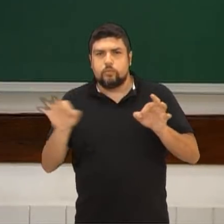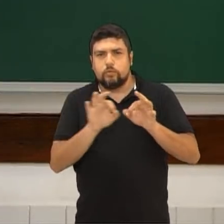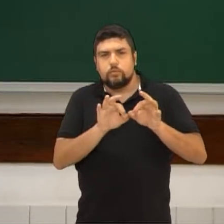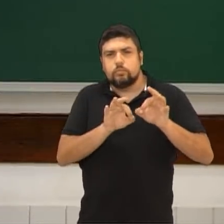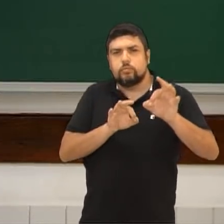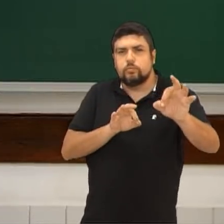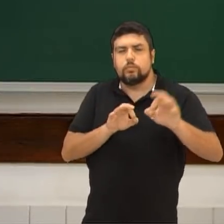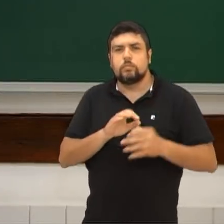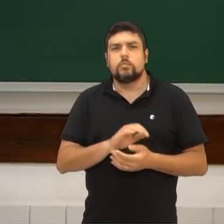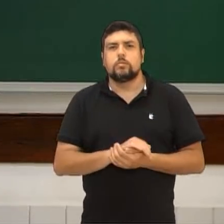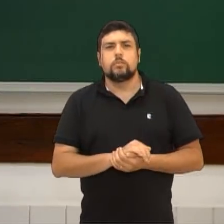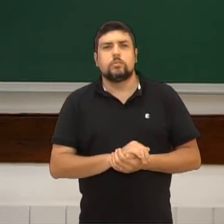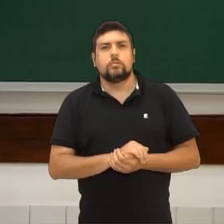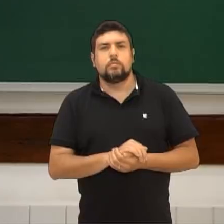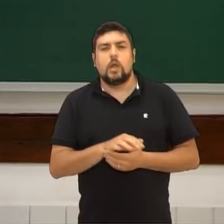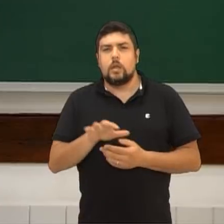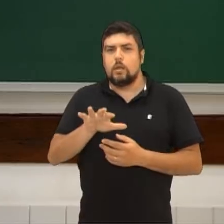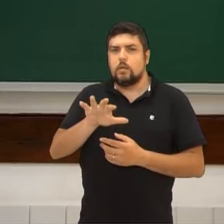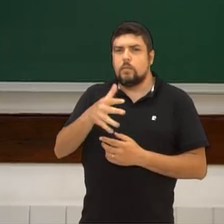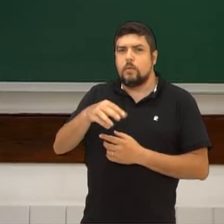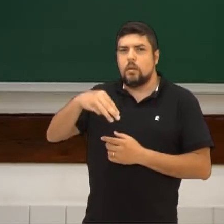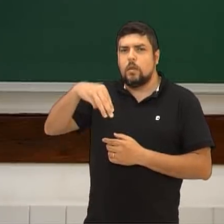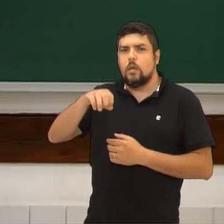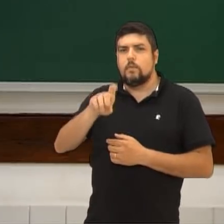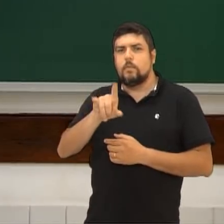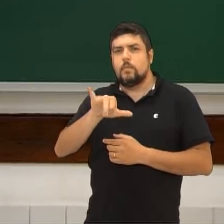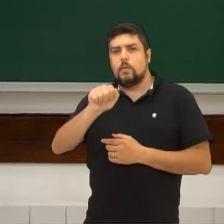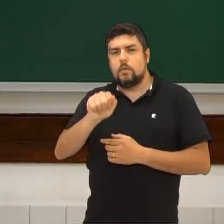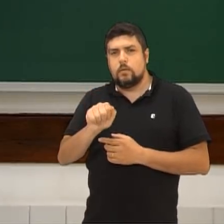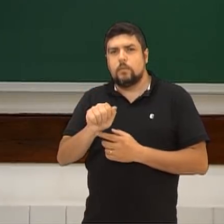aproximadamente essa média a densidade demográfica.